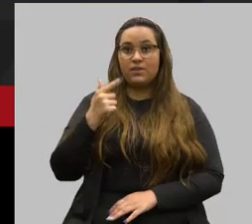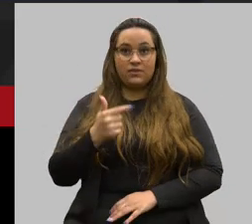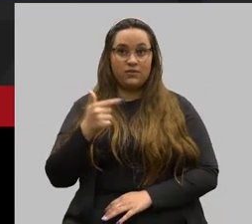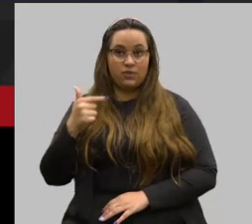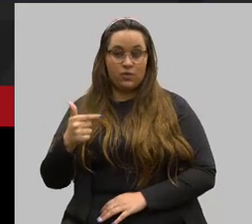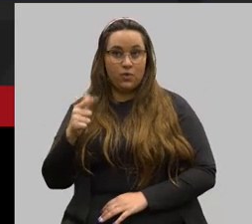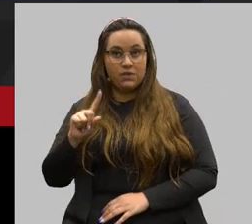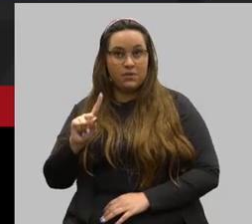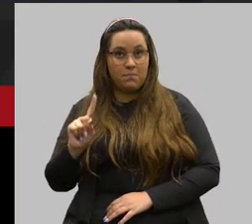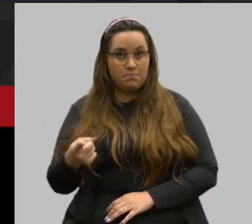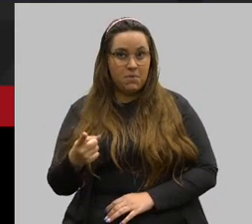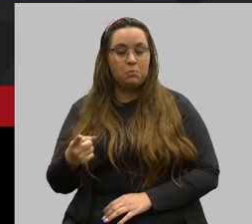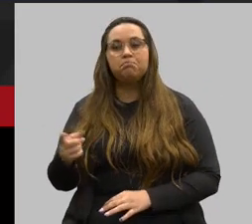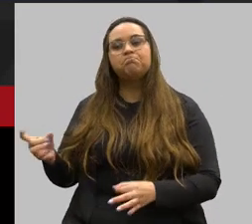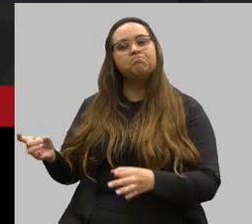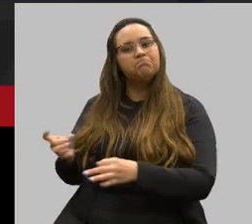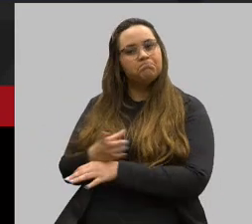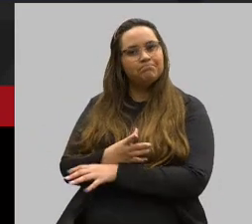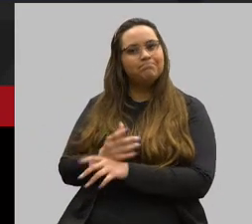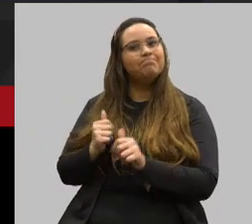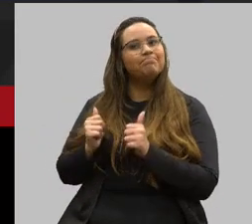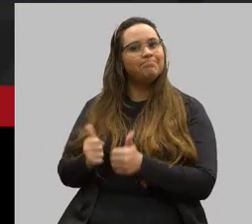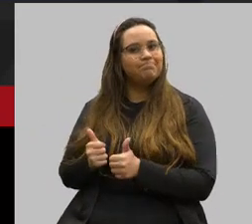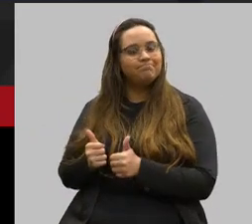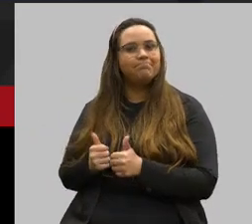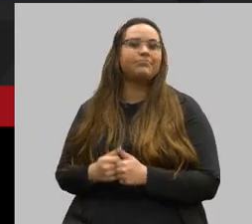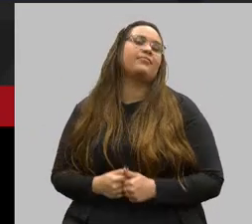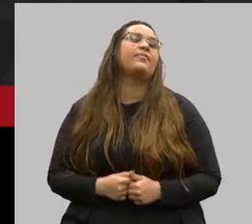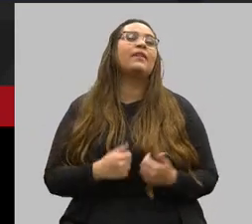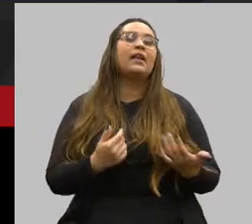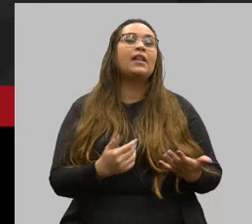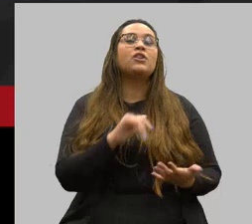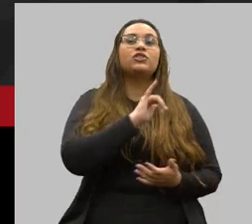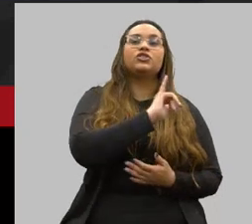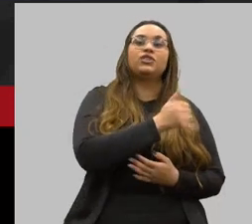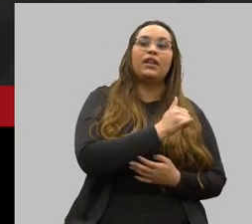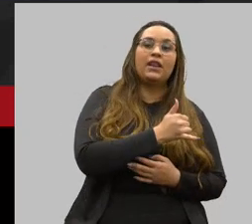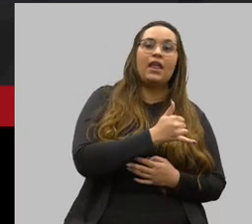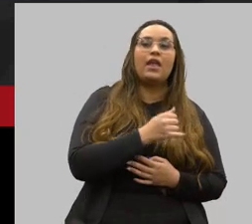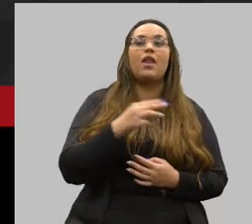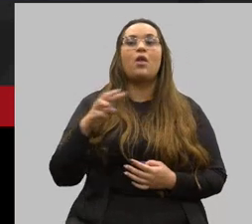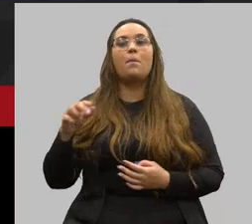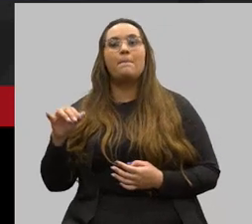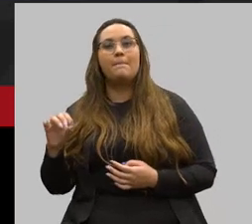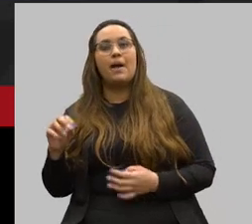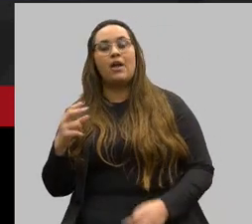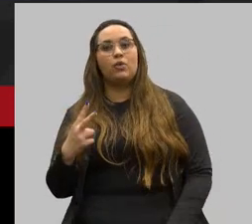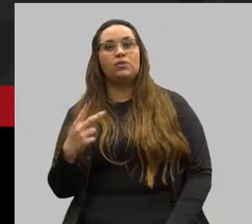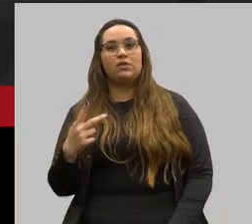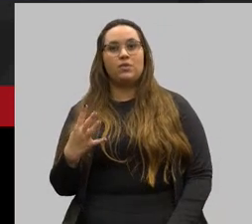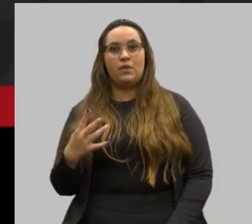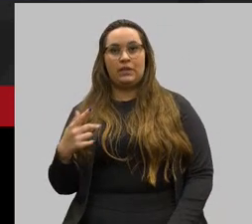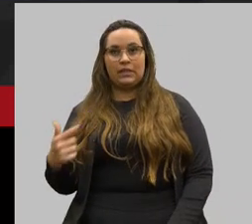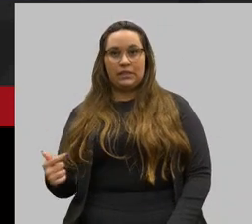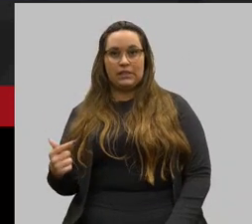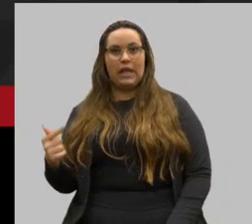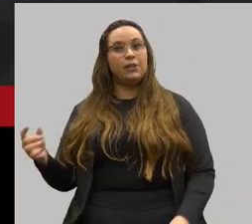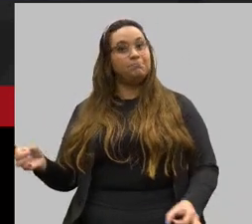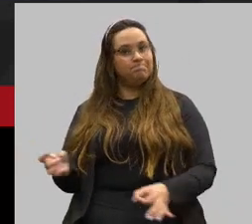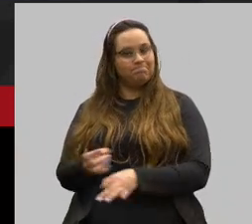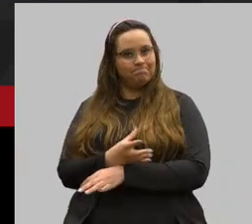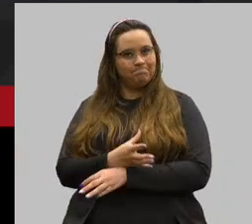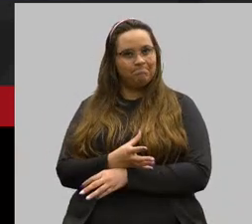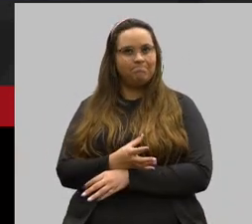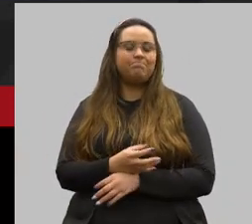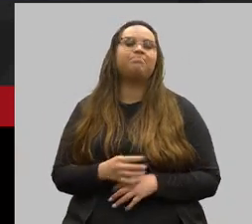procedimentos concluídos e nesse primeiro semestre de Janeiro a Maio mais de 27.000 procedimentos concluídos